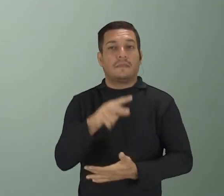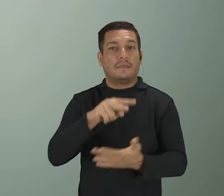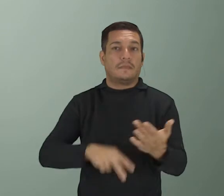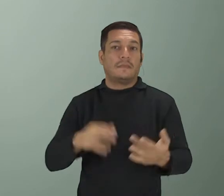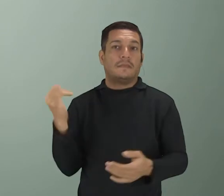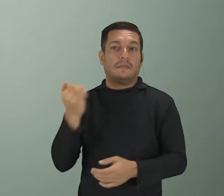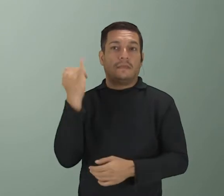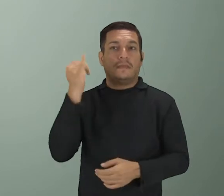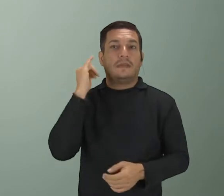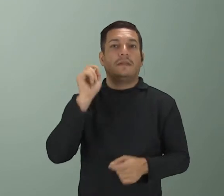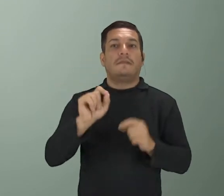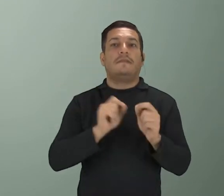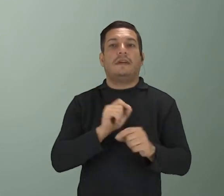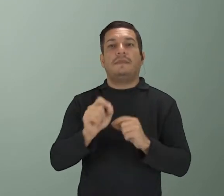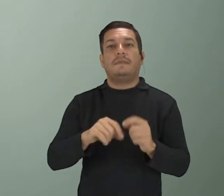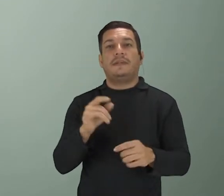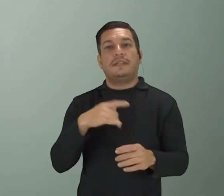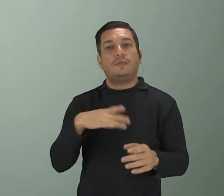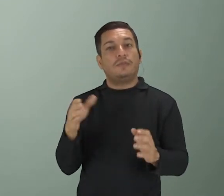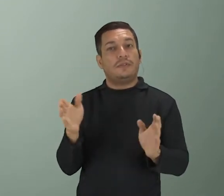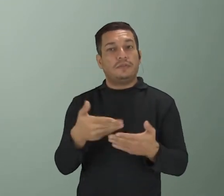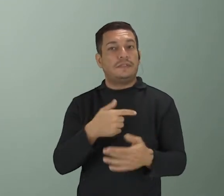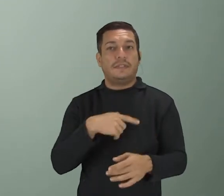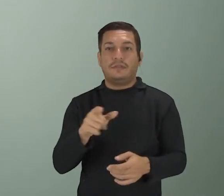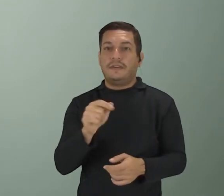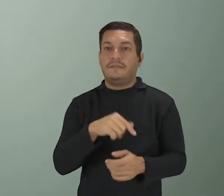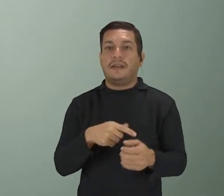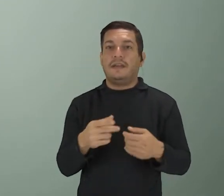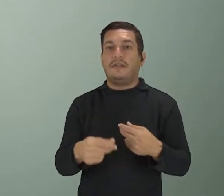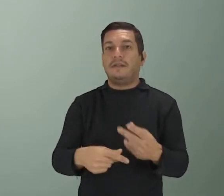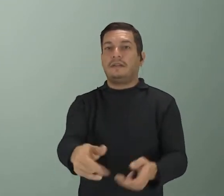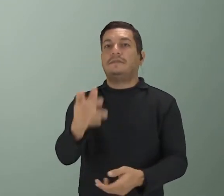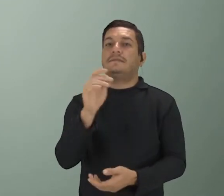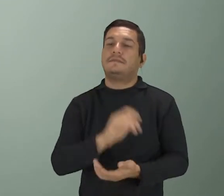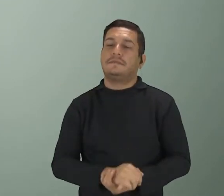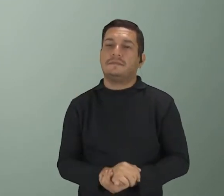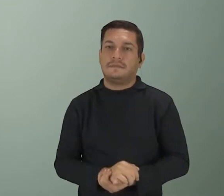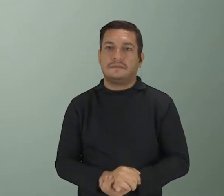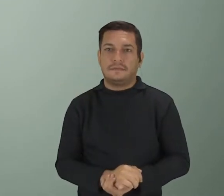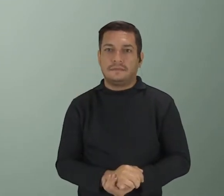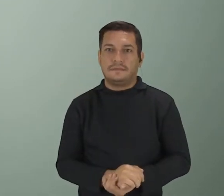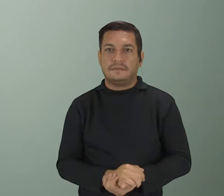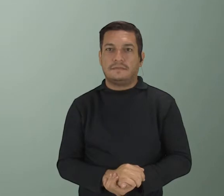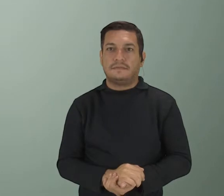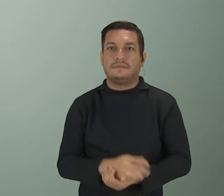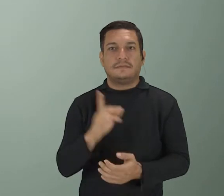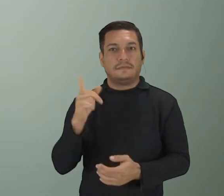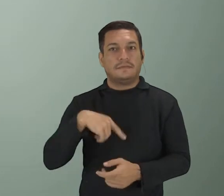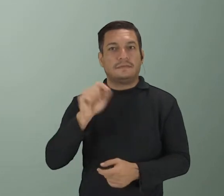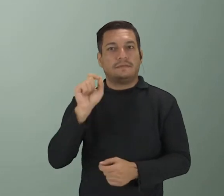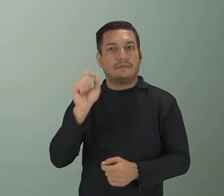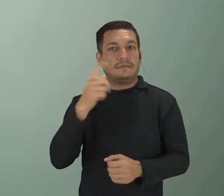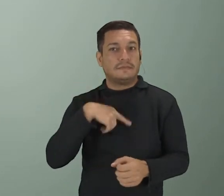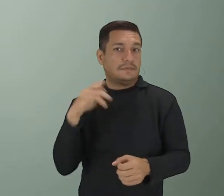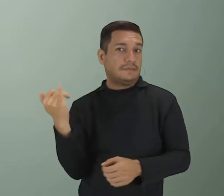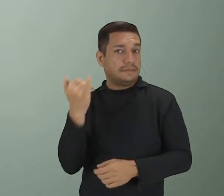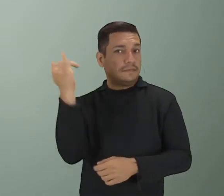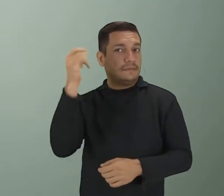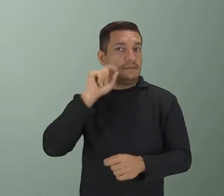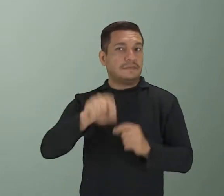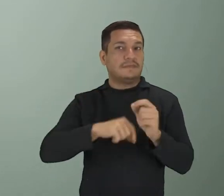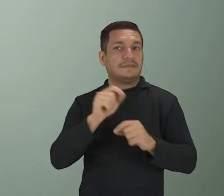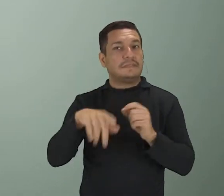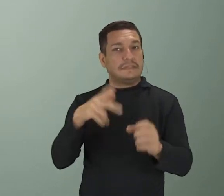da importância da leitura para as interpretações, não é? Lembra dessa importância de estar fazendo os seus estudos